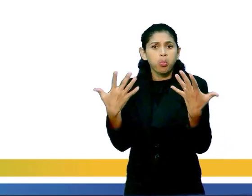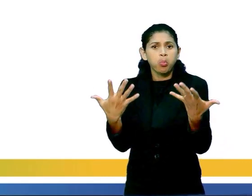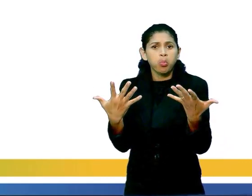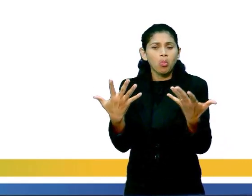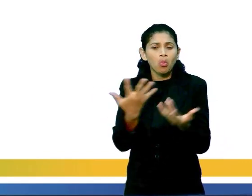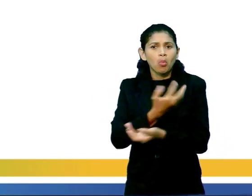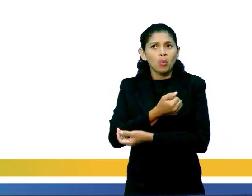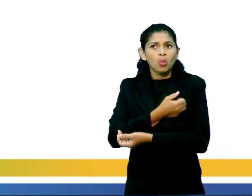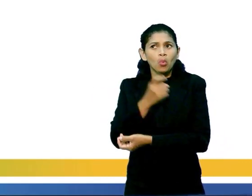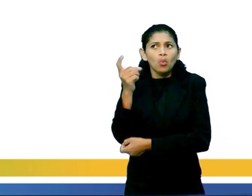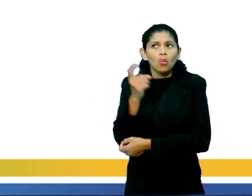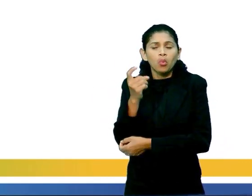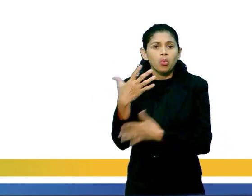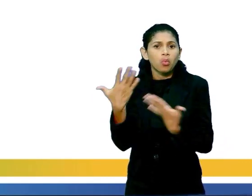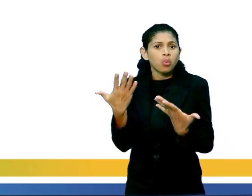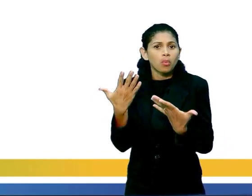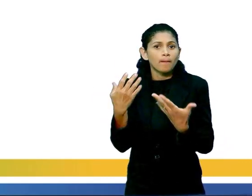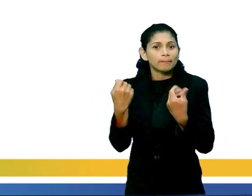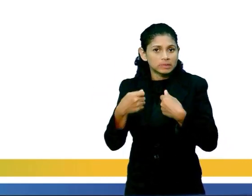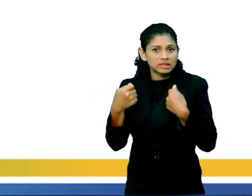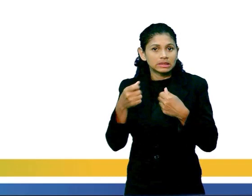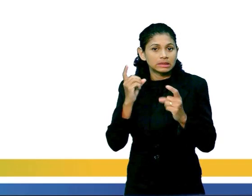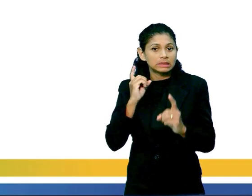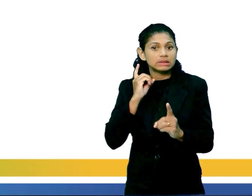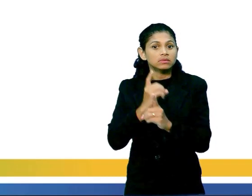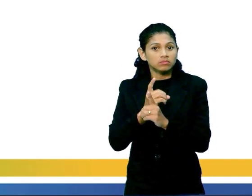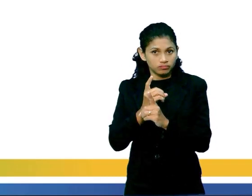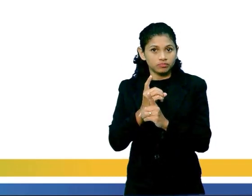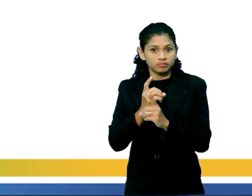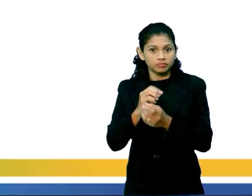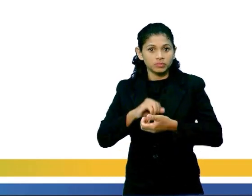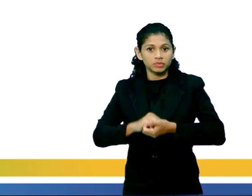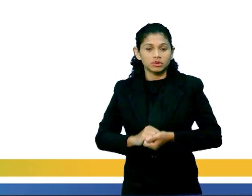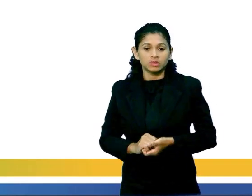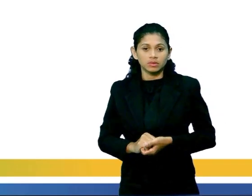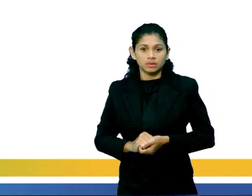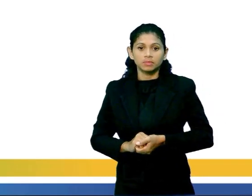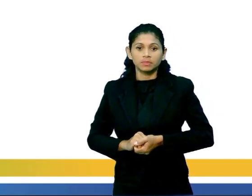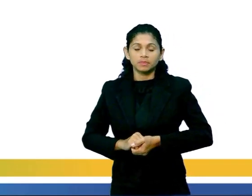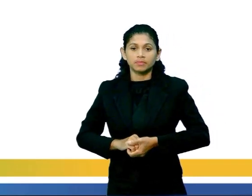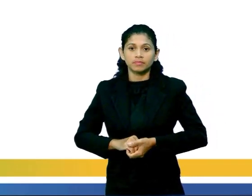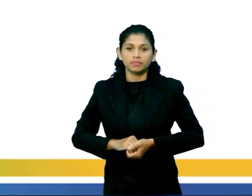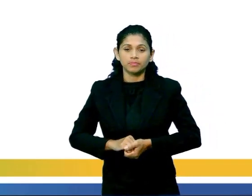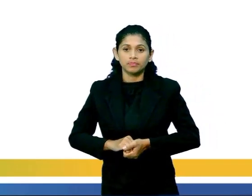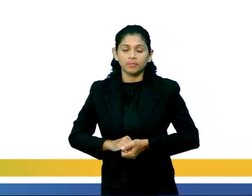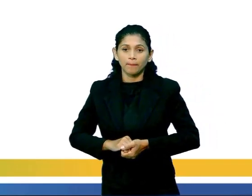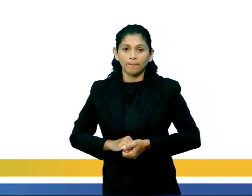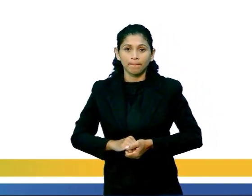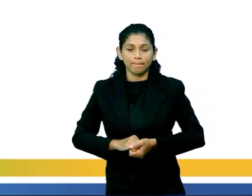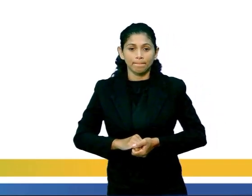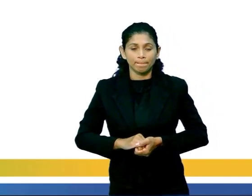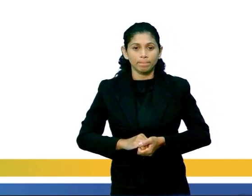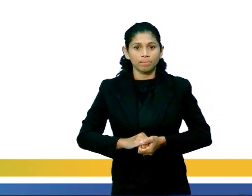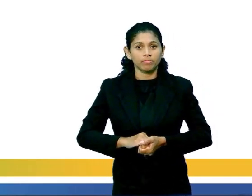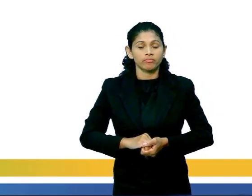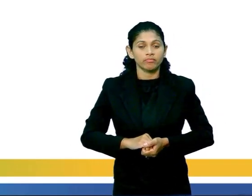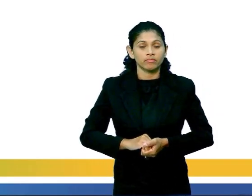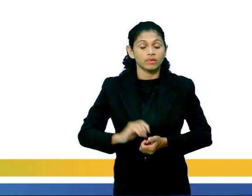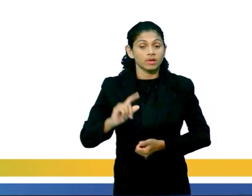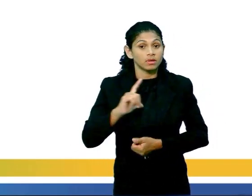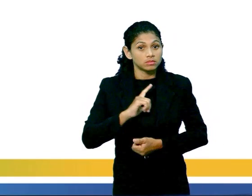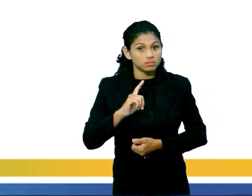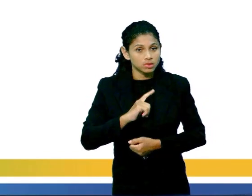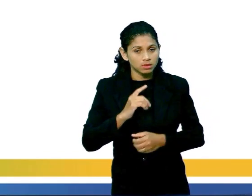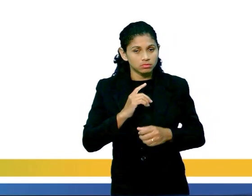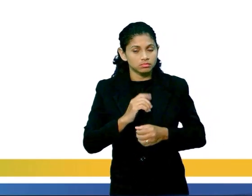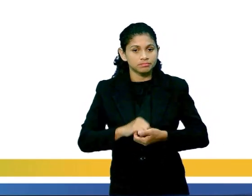150, você sabe que é onde estava o canhão. A partir disso, eu tenho que fazer esse seguinte